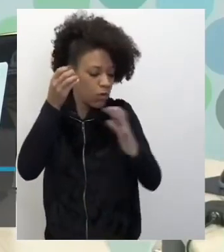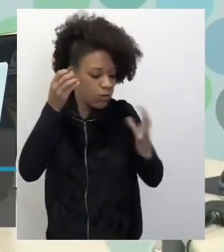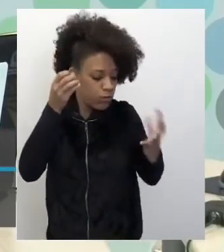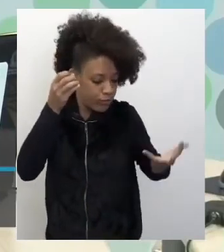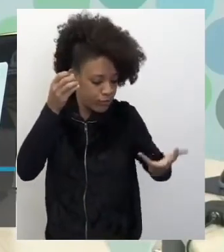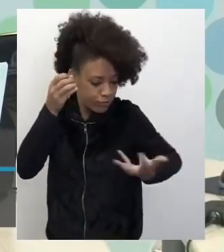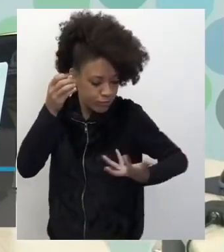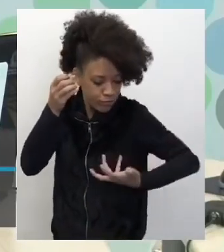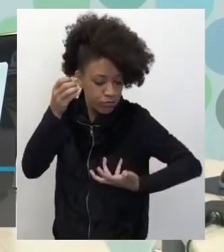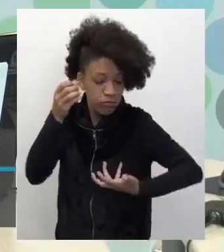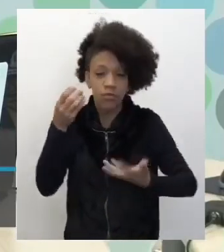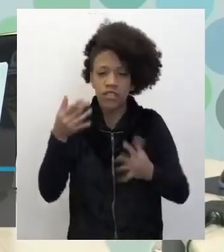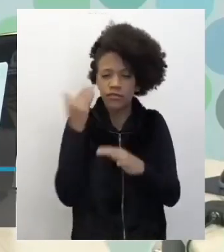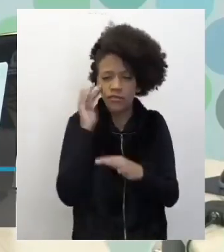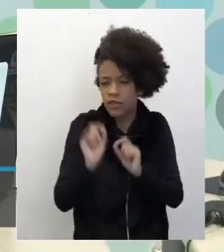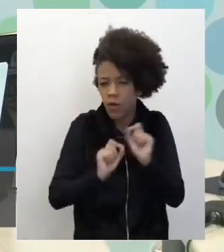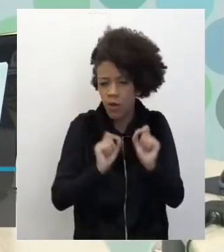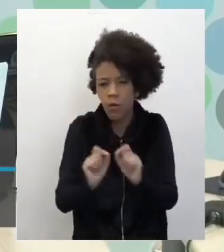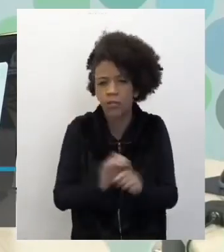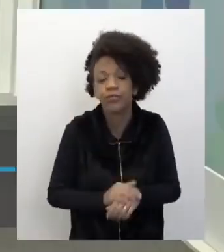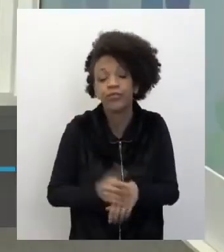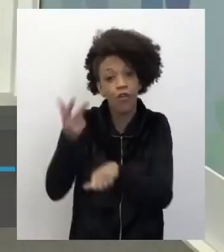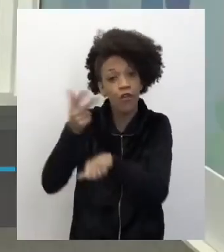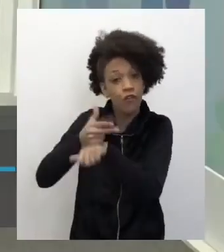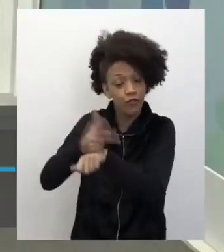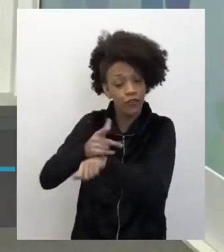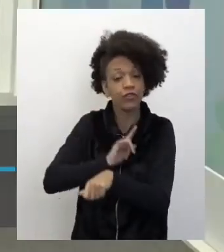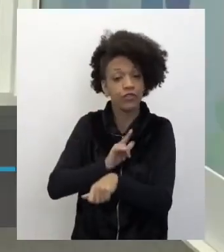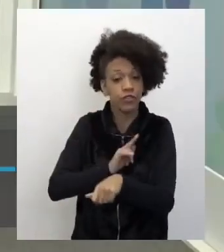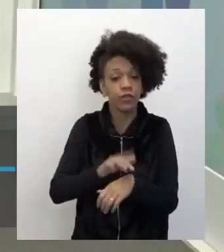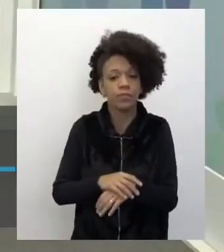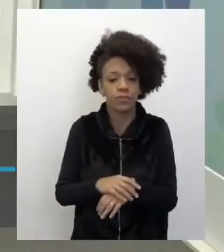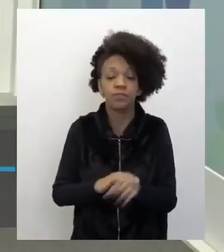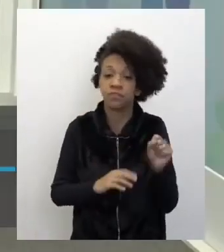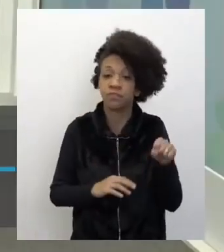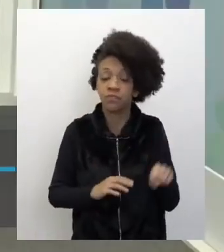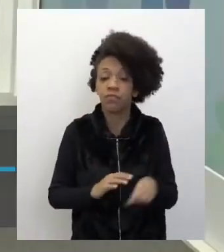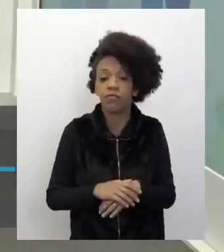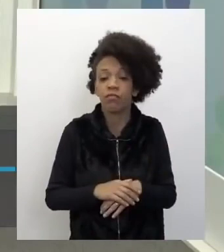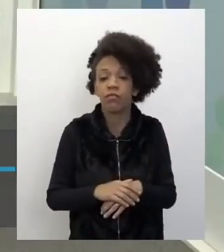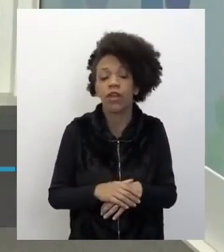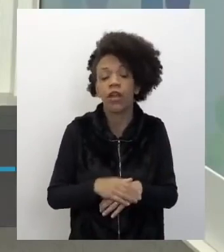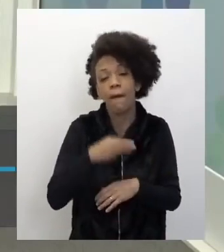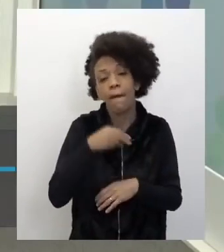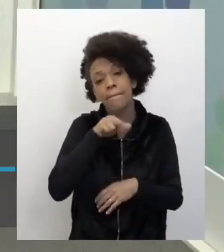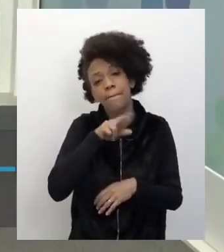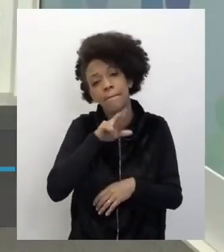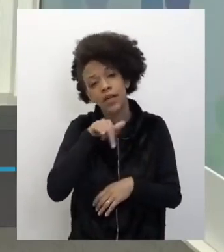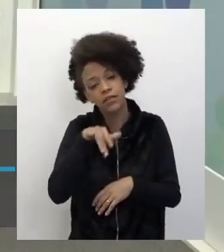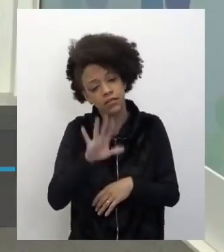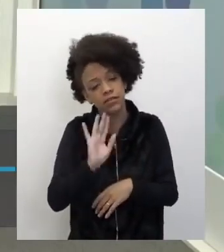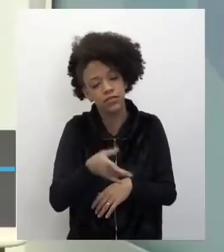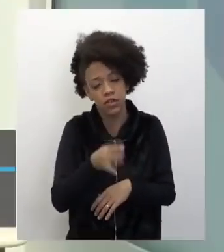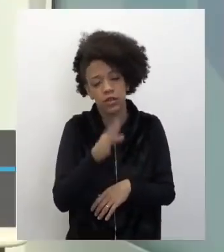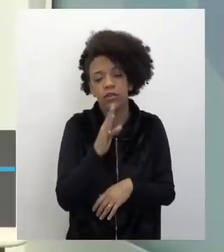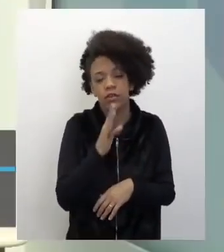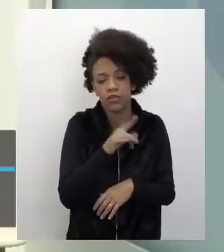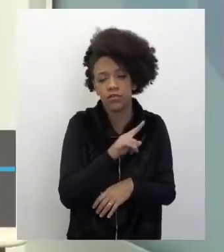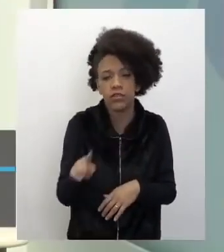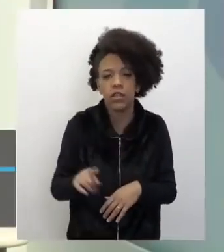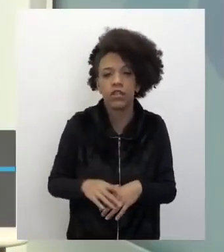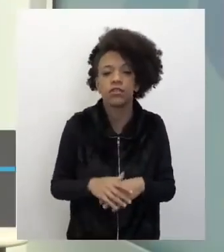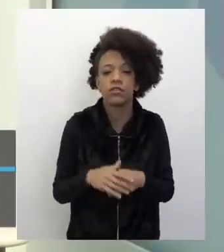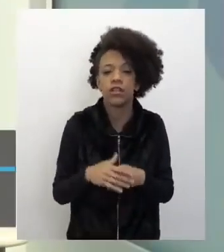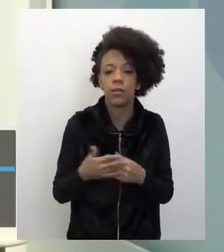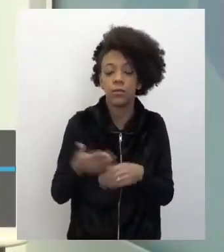um pouquinho melhor essa dinâmica nós vamos ter um vídeo, né, professora? Isso mesmo, professora Mariana, que vocês já conhecem, né, por meio aqui